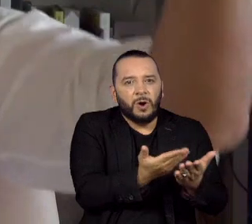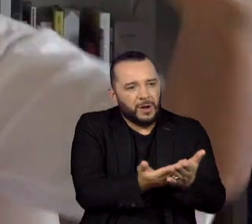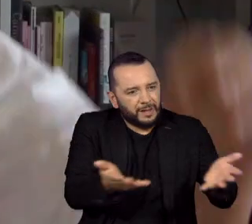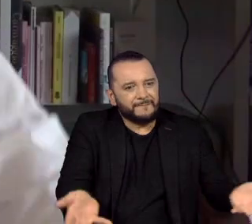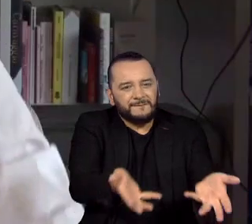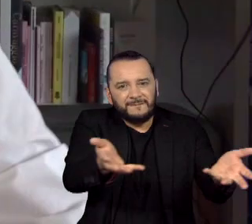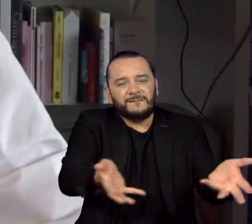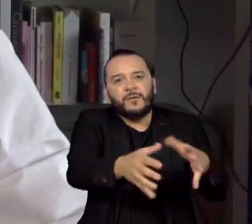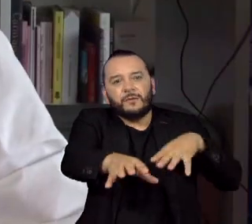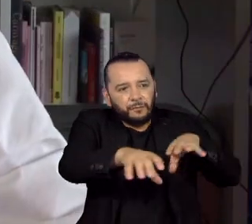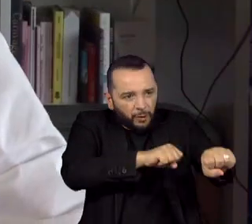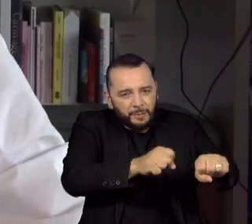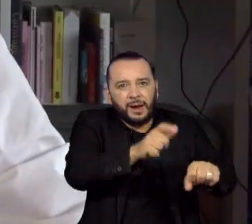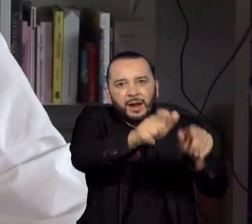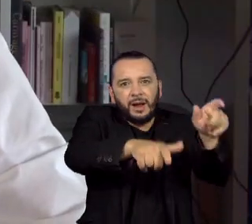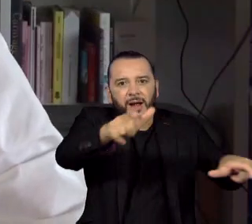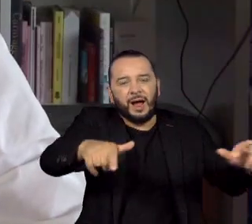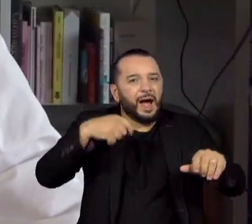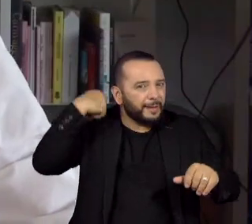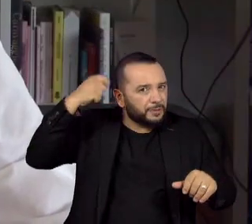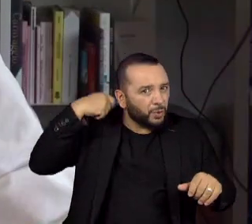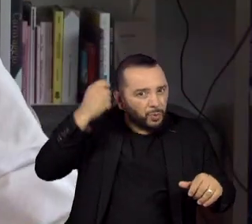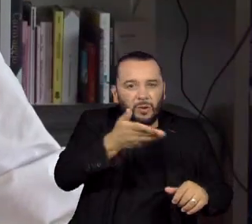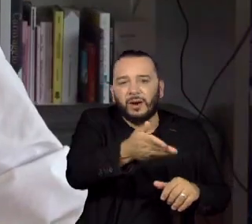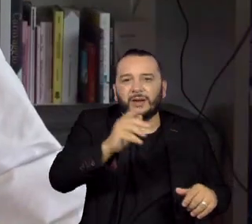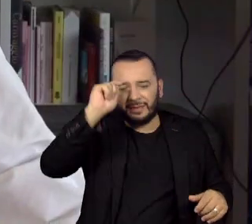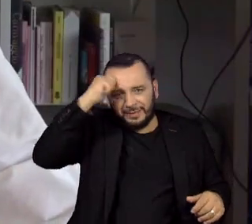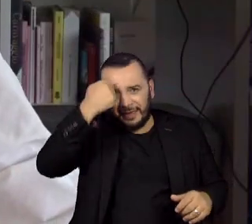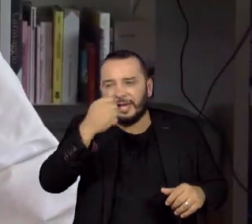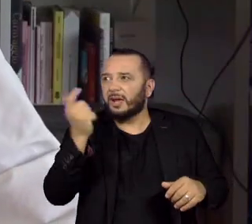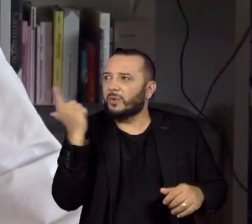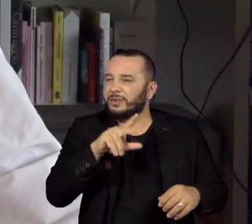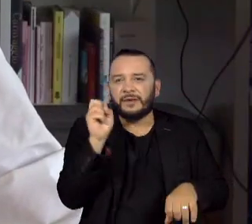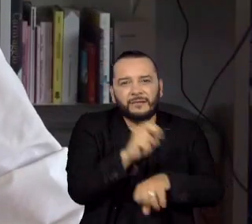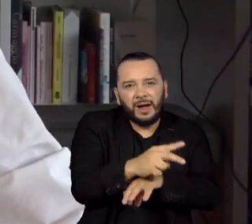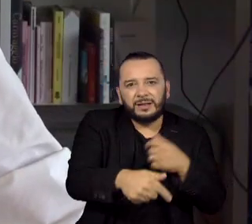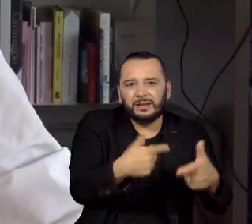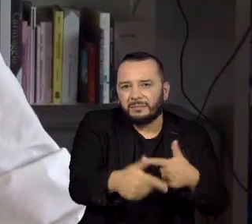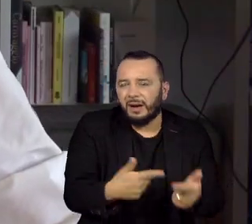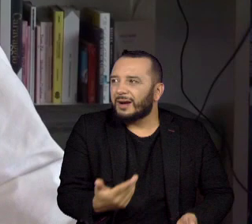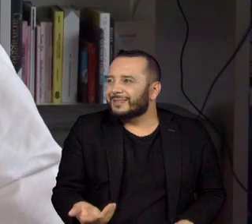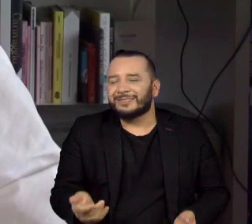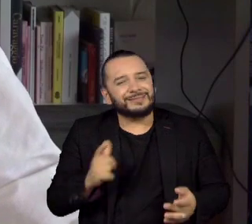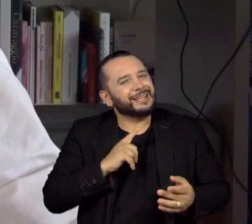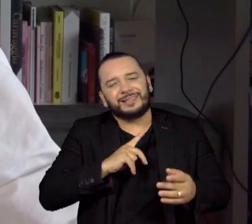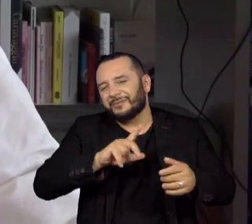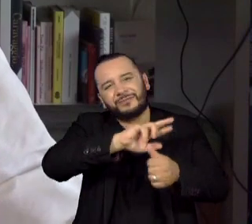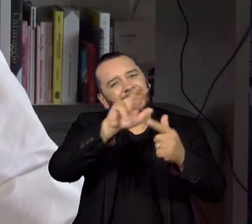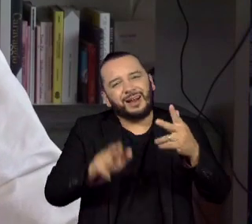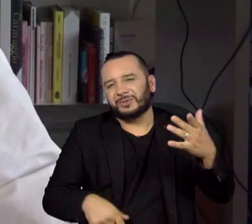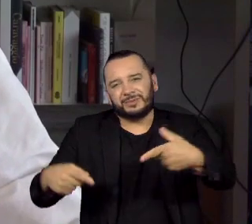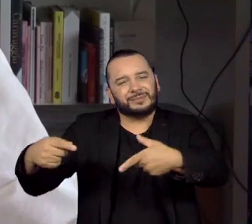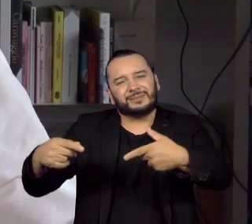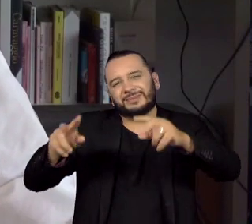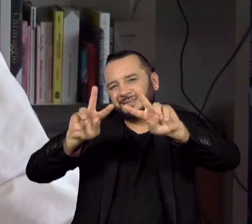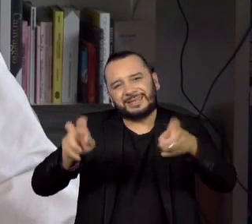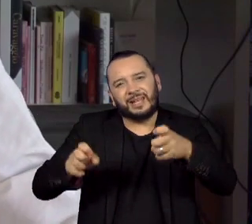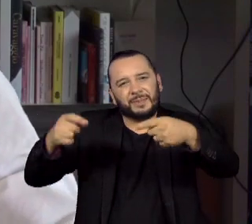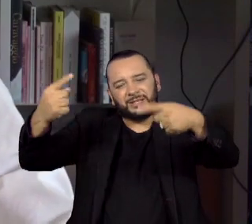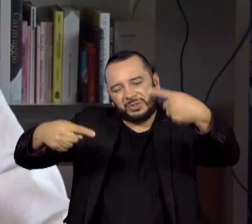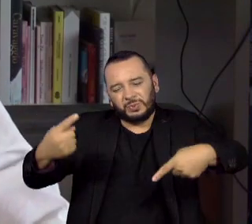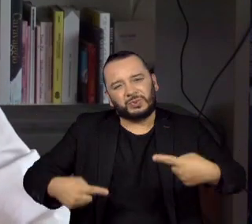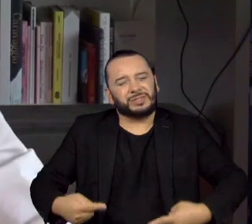para fazer filmes populares e programas populares. Eu acho que tem muitas questões que a gente tem que discutir para frente que não se